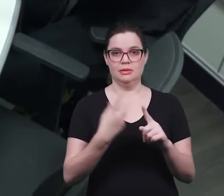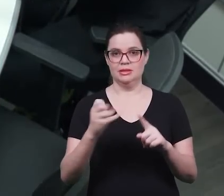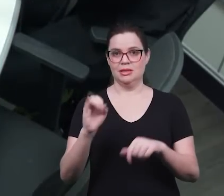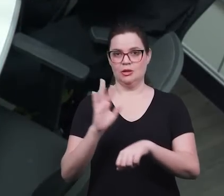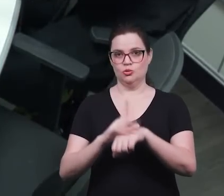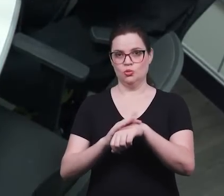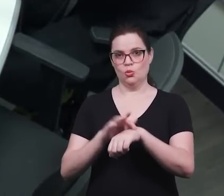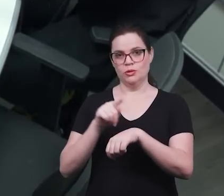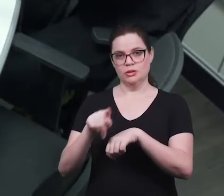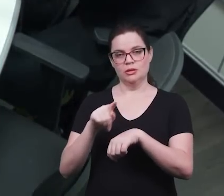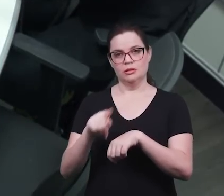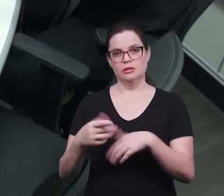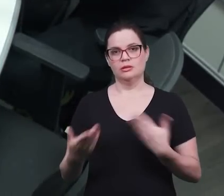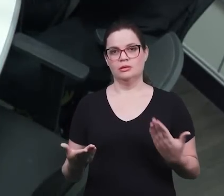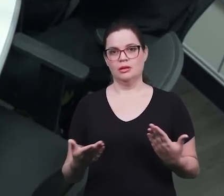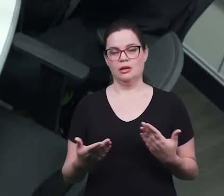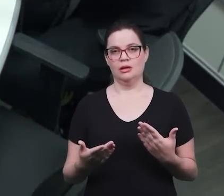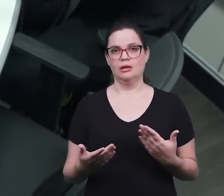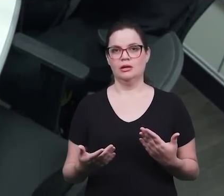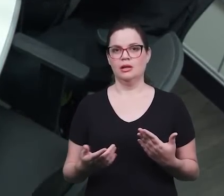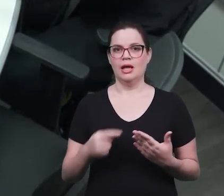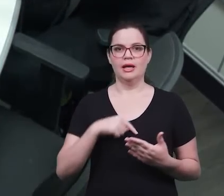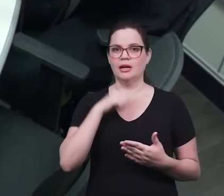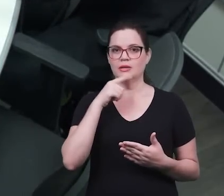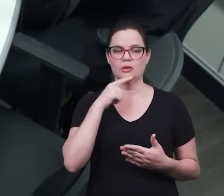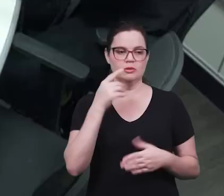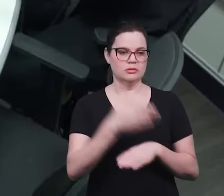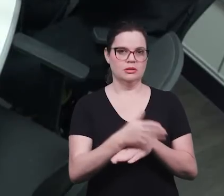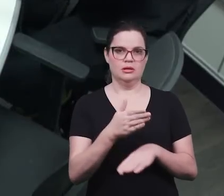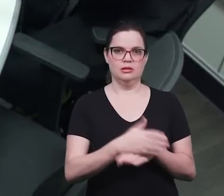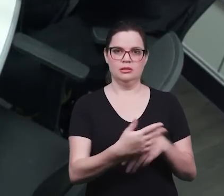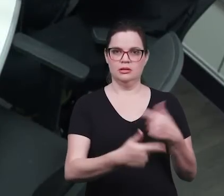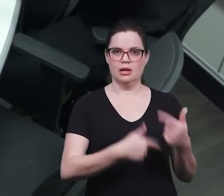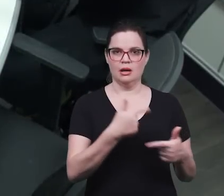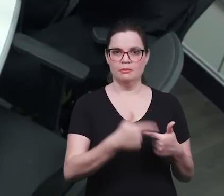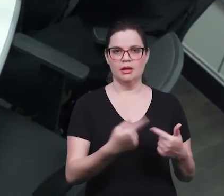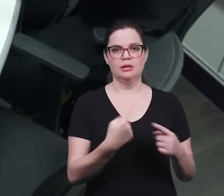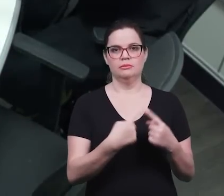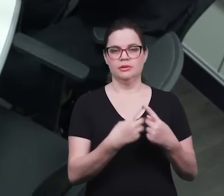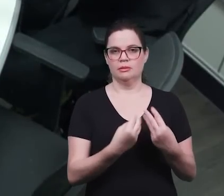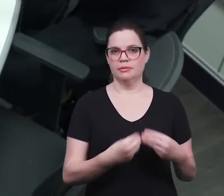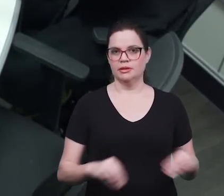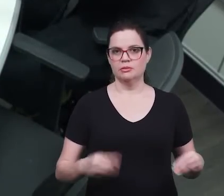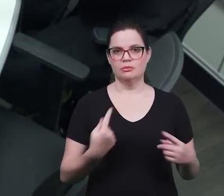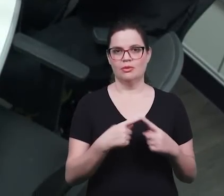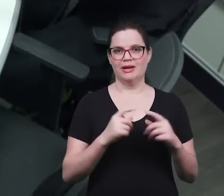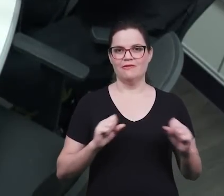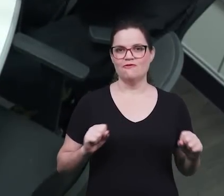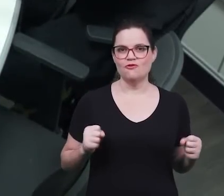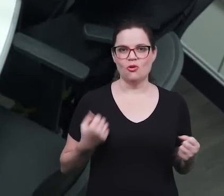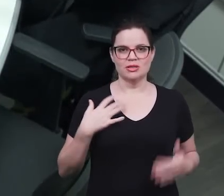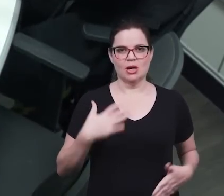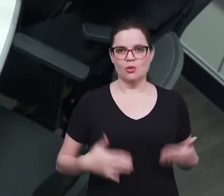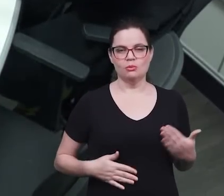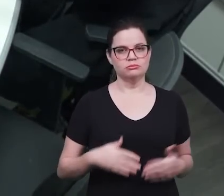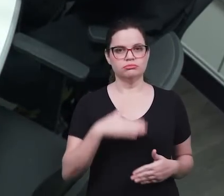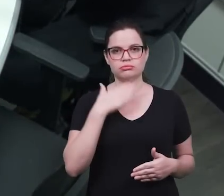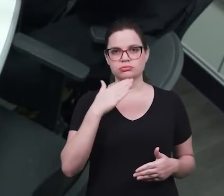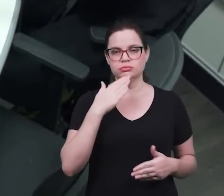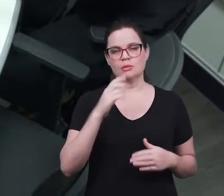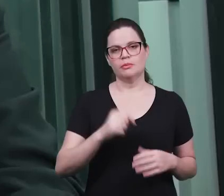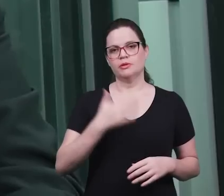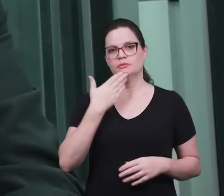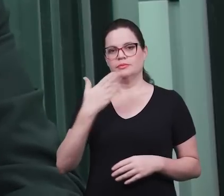está fazendo com que ela se afaste do trabalho ou que ela tenha prejudicado a sua força de trabalho, ela pode requerer